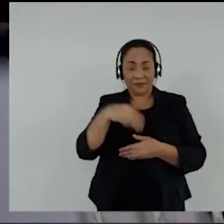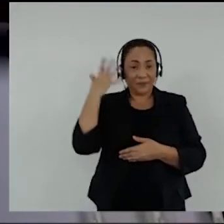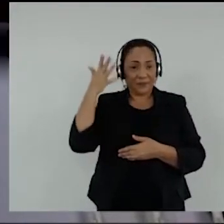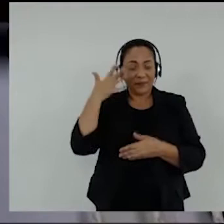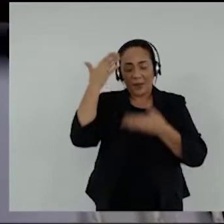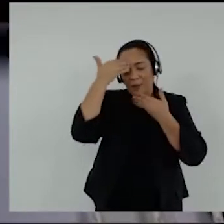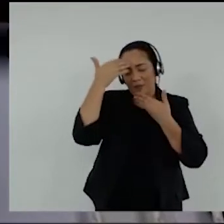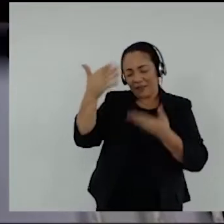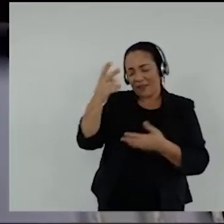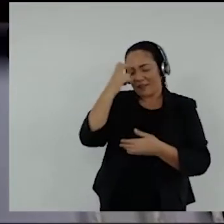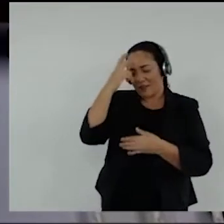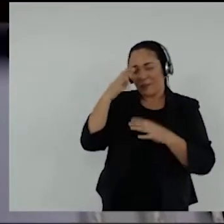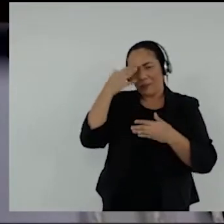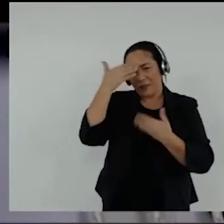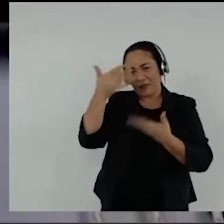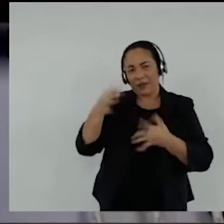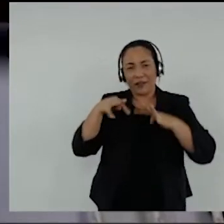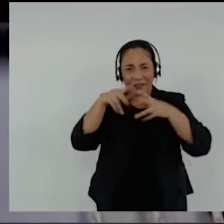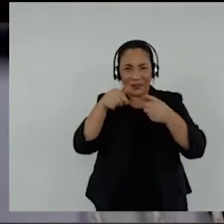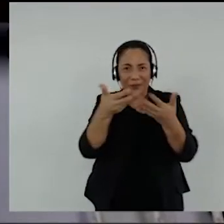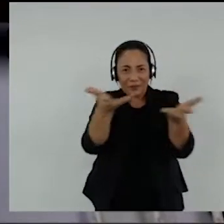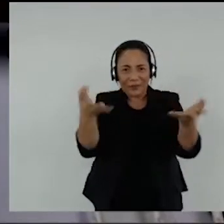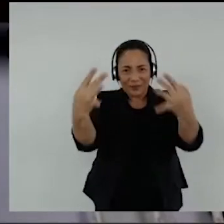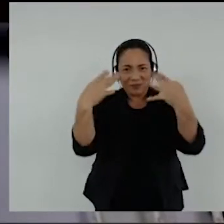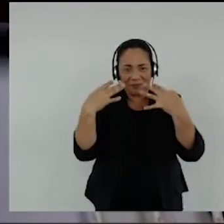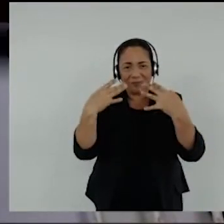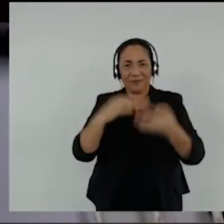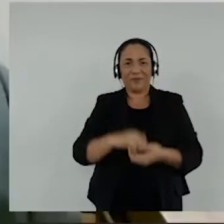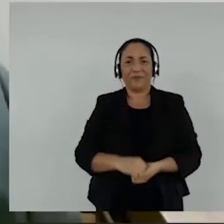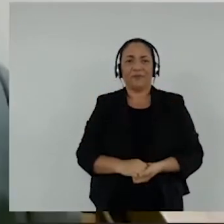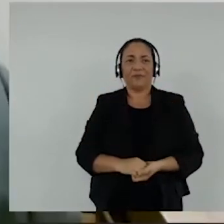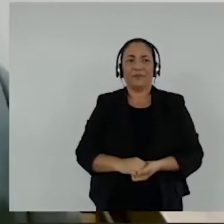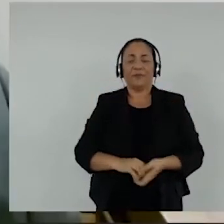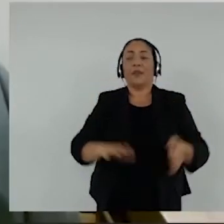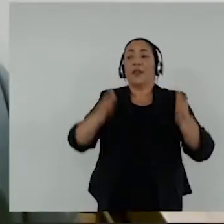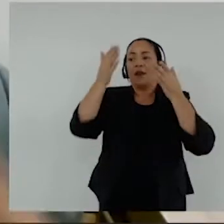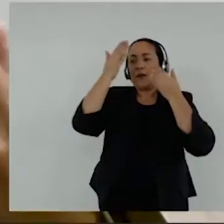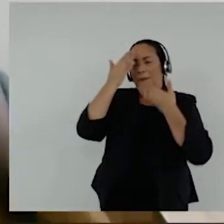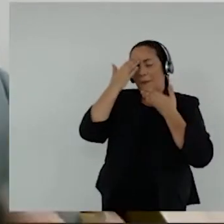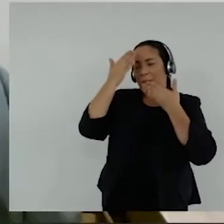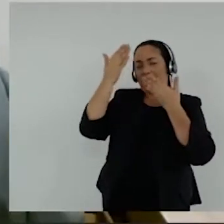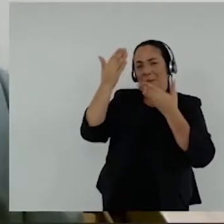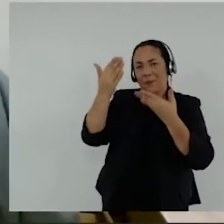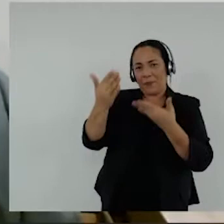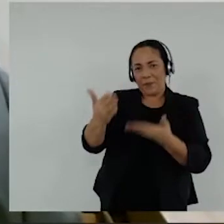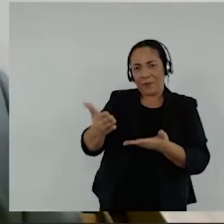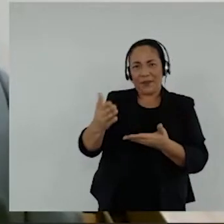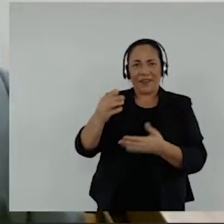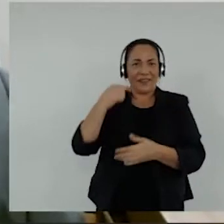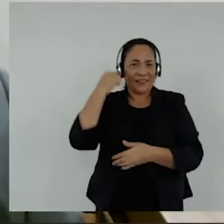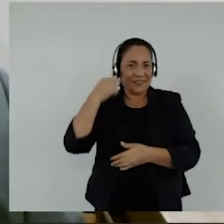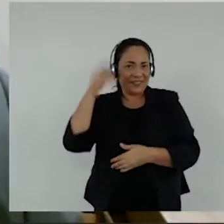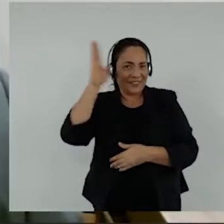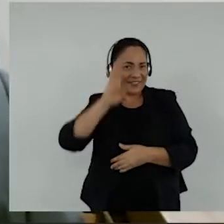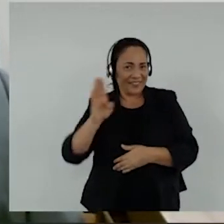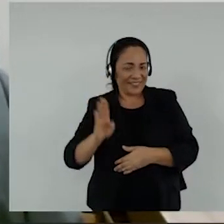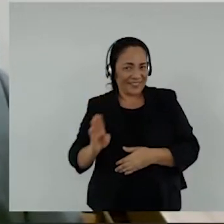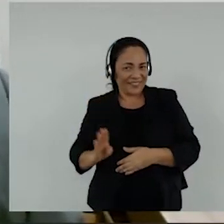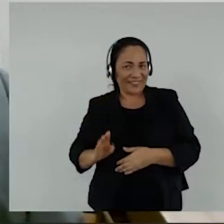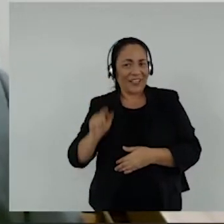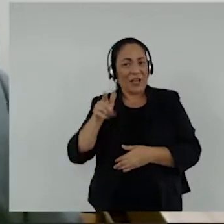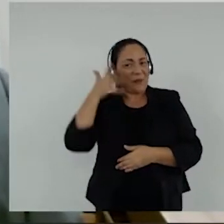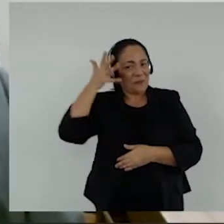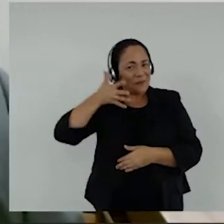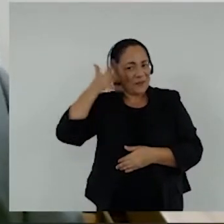Obrigada, Felipe, obrigada a todos e todas que estão nos ouvindo. Obrigado, nós. A advocacia brasileira agradece a sua efetiva